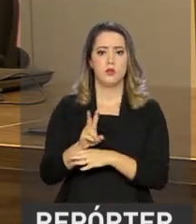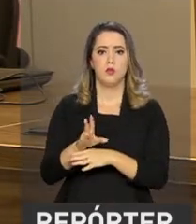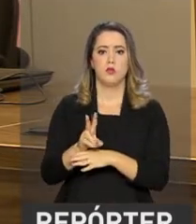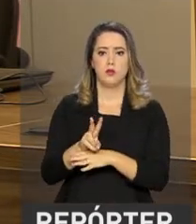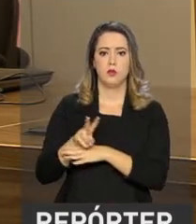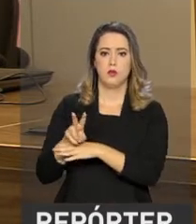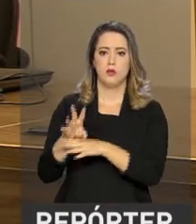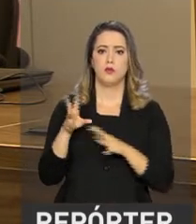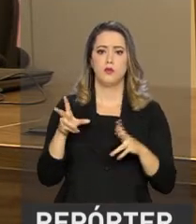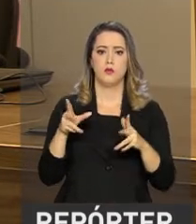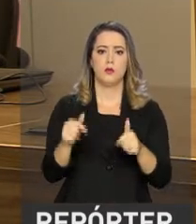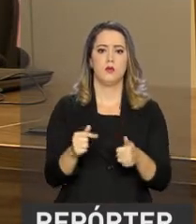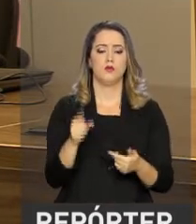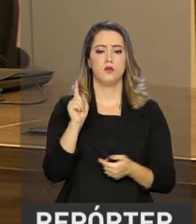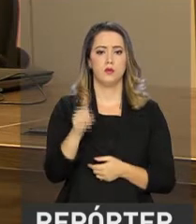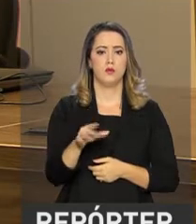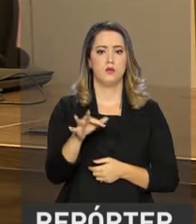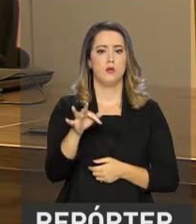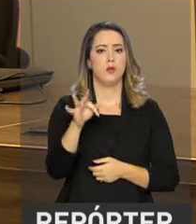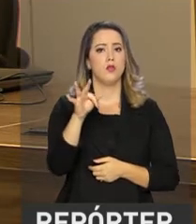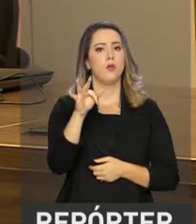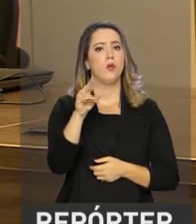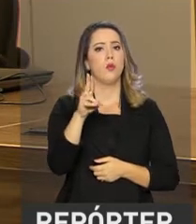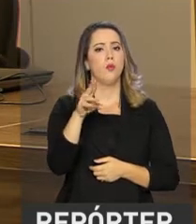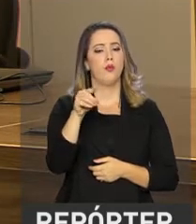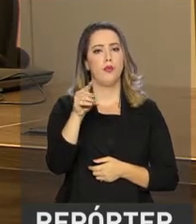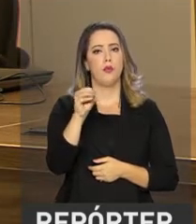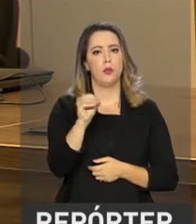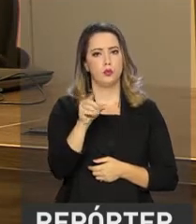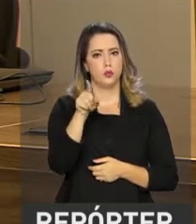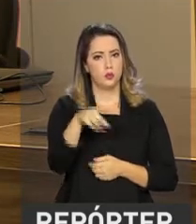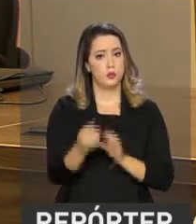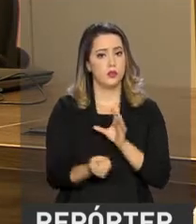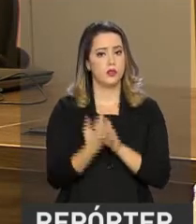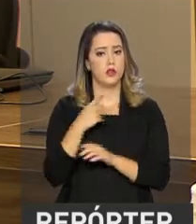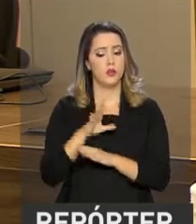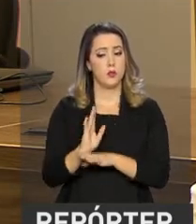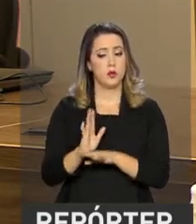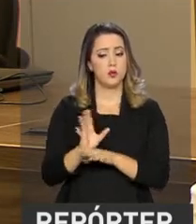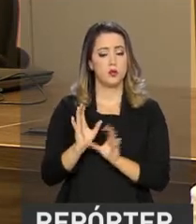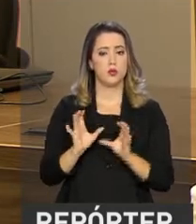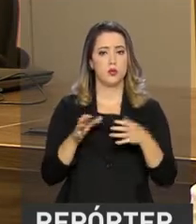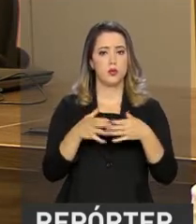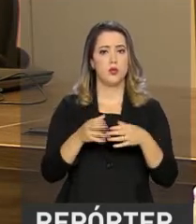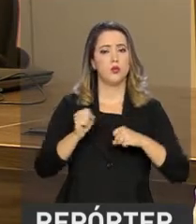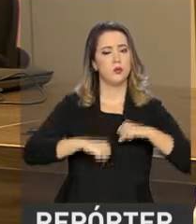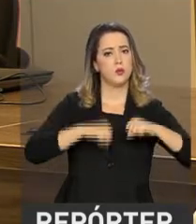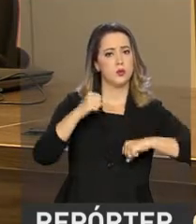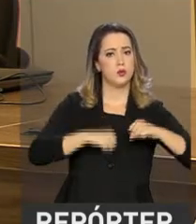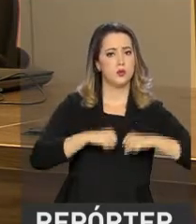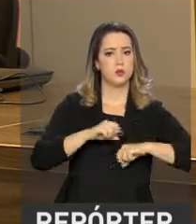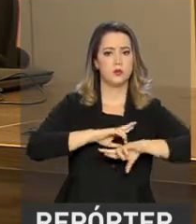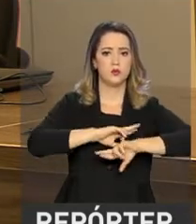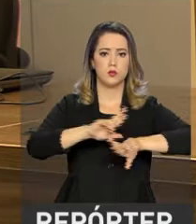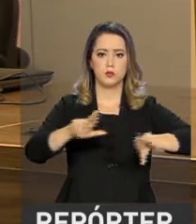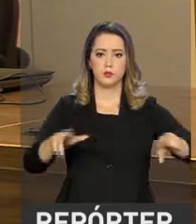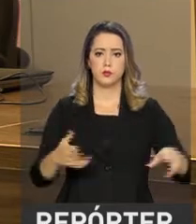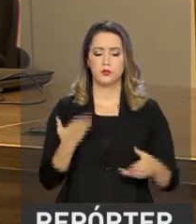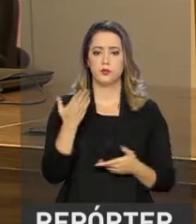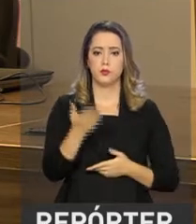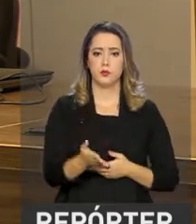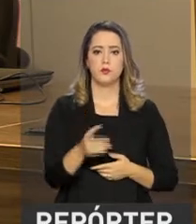praticamente tudo o fundo ele foi criado justamente para financiar o setor produtivo de uma forma geral